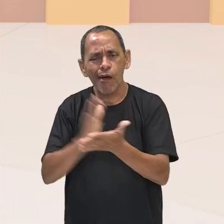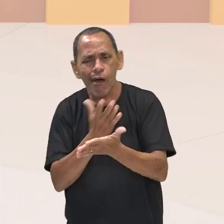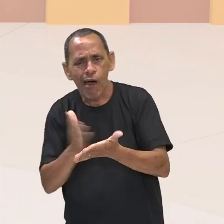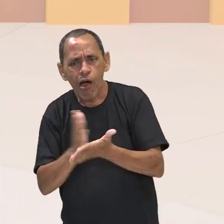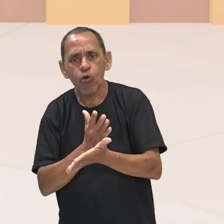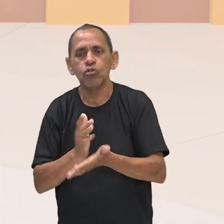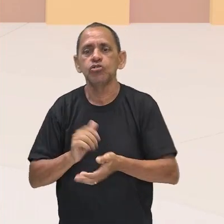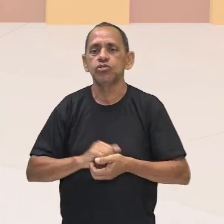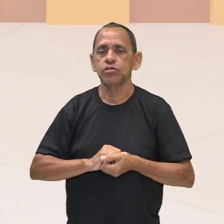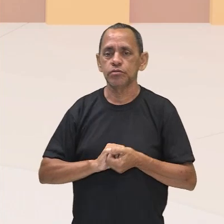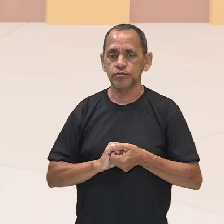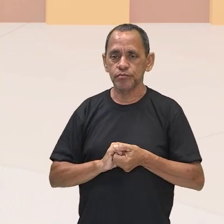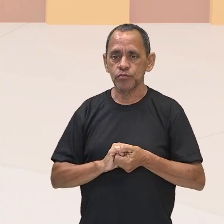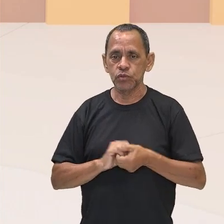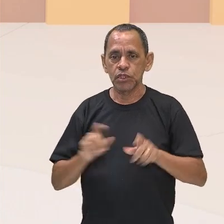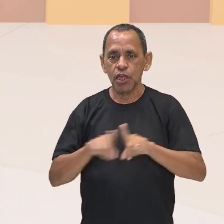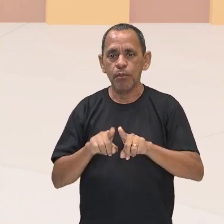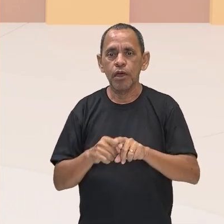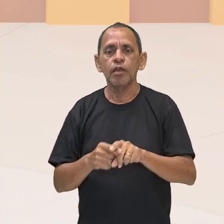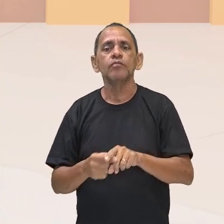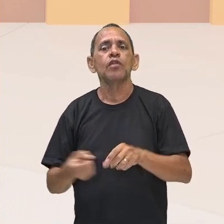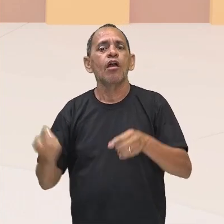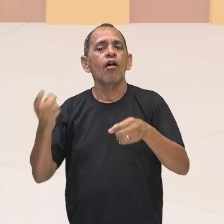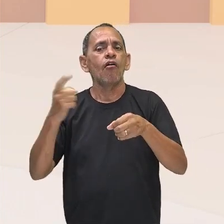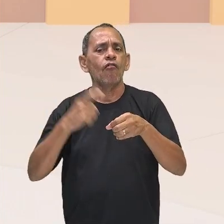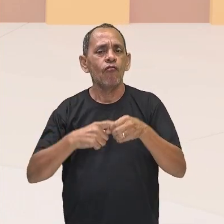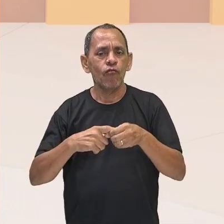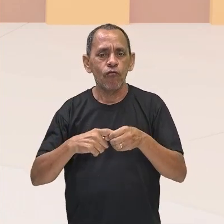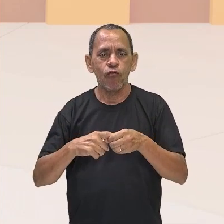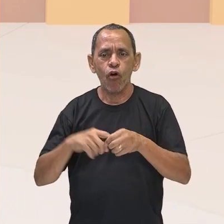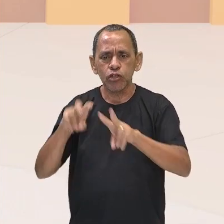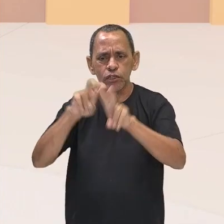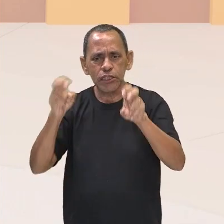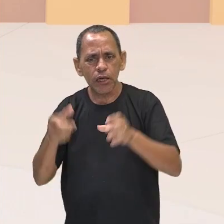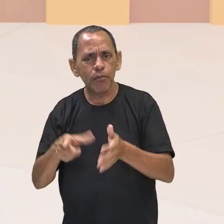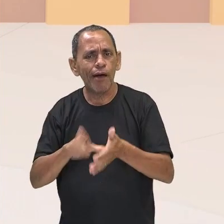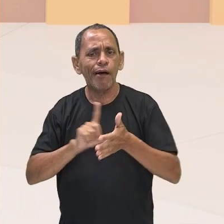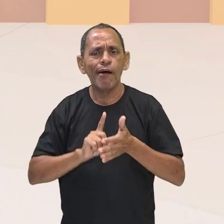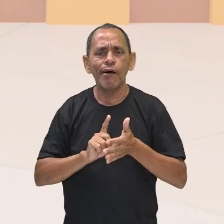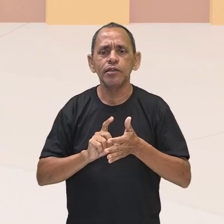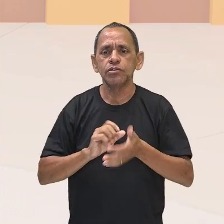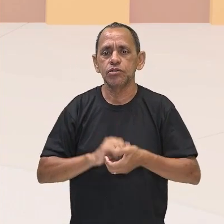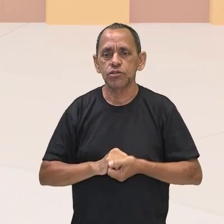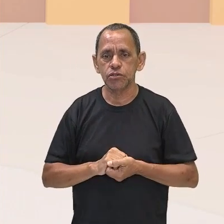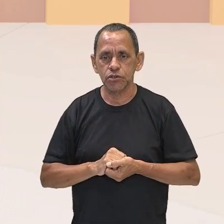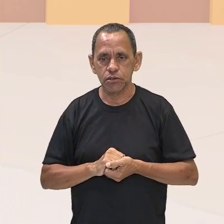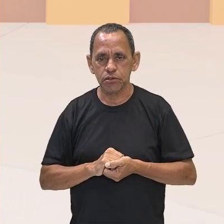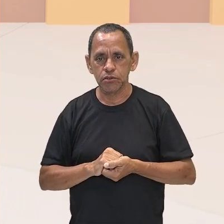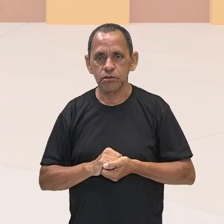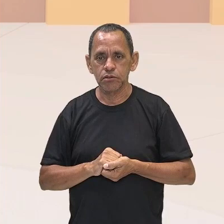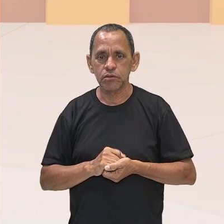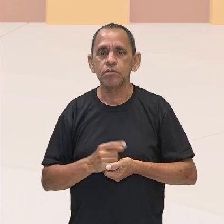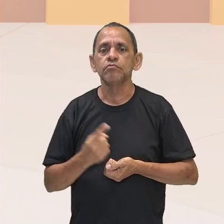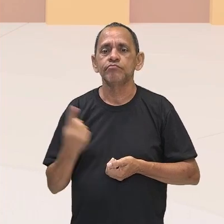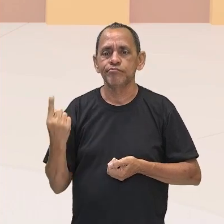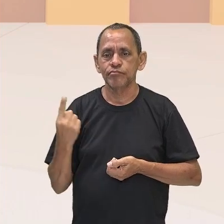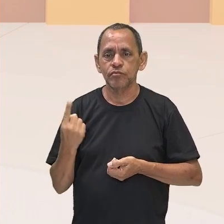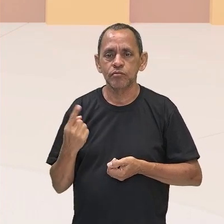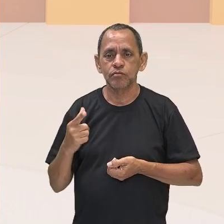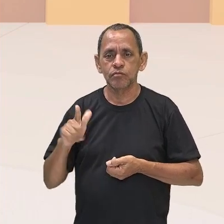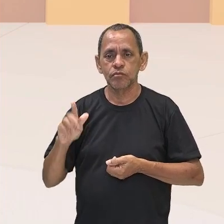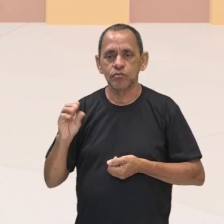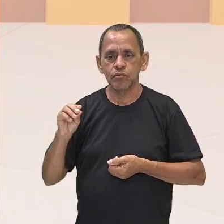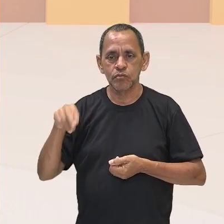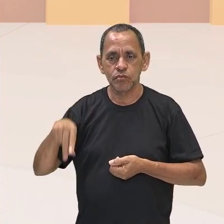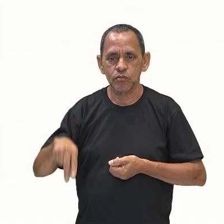volta lá naquelas expedições espanholas que o professor Ananias comentou com o Gonzalo Pizarro e